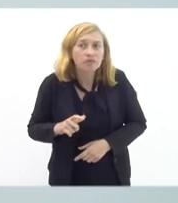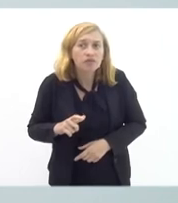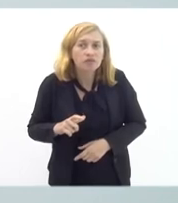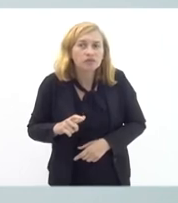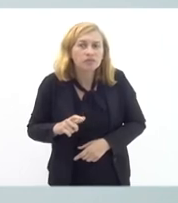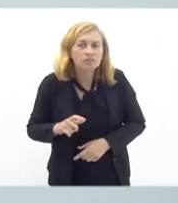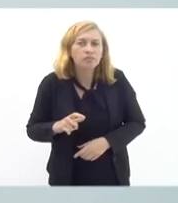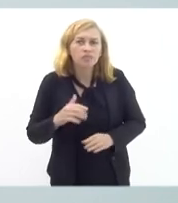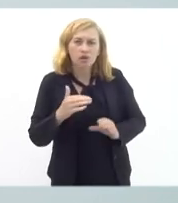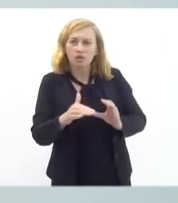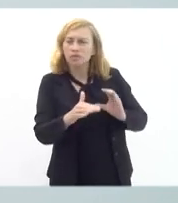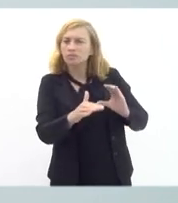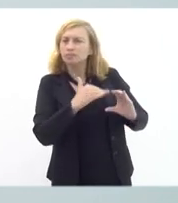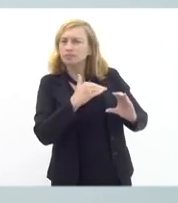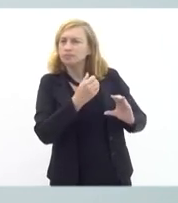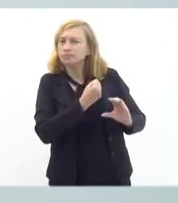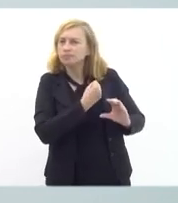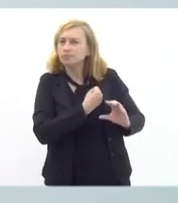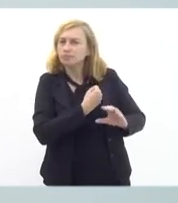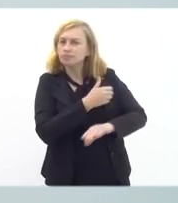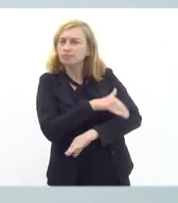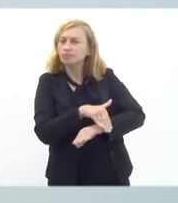Senhora, pode passar o endereço para a gente?